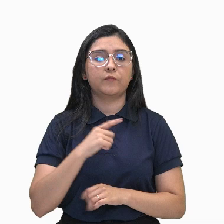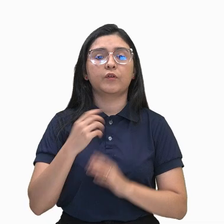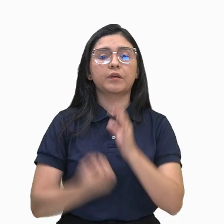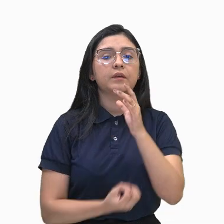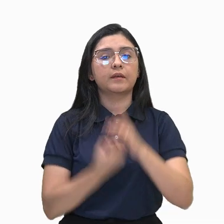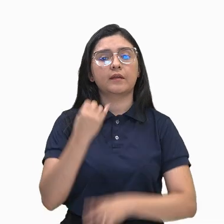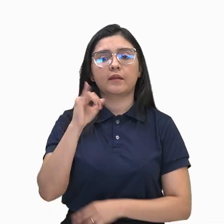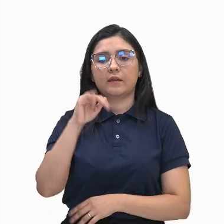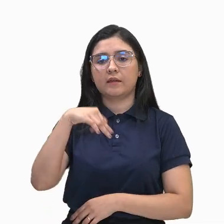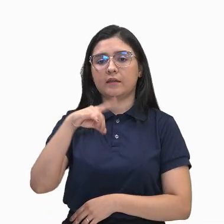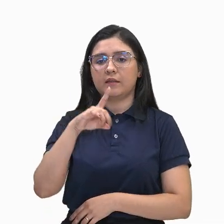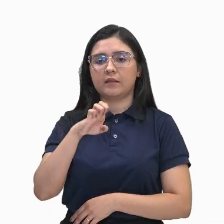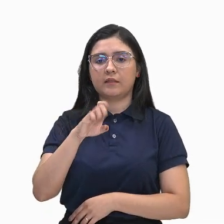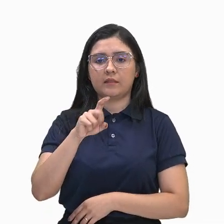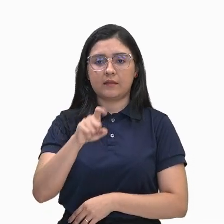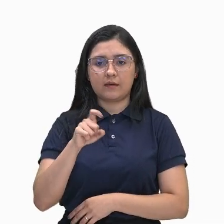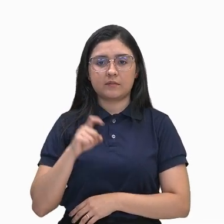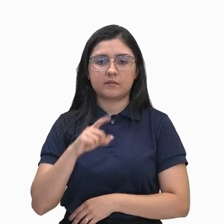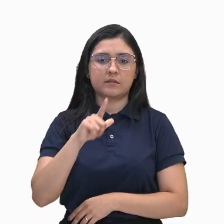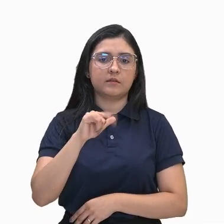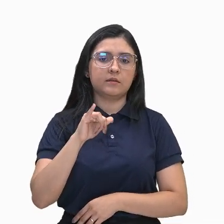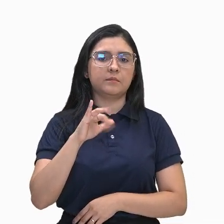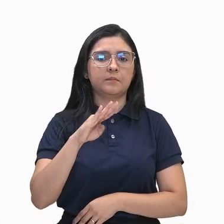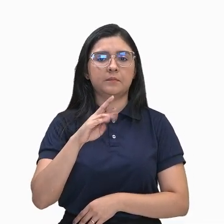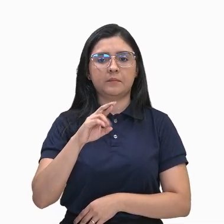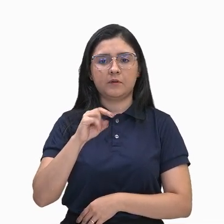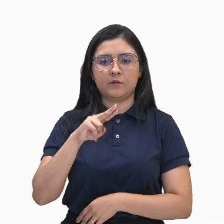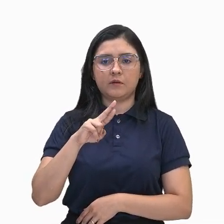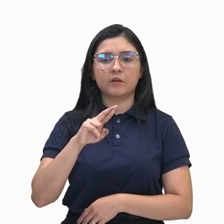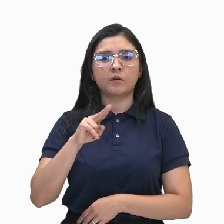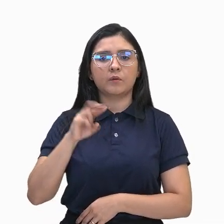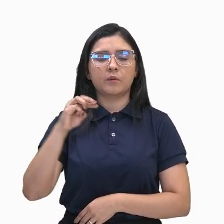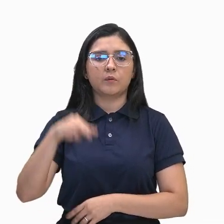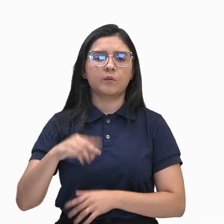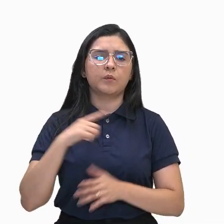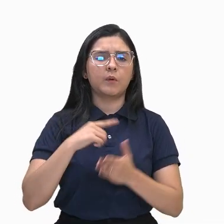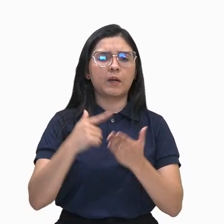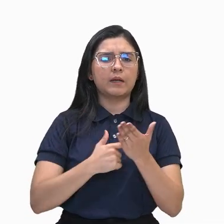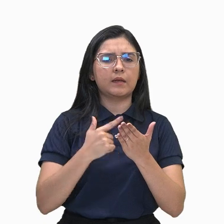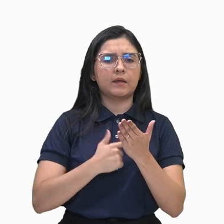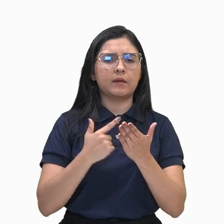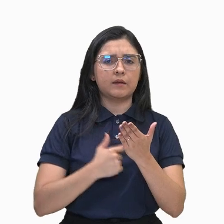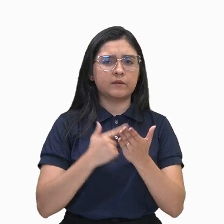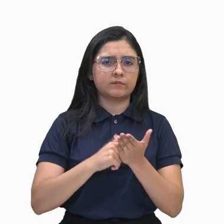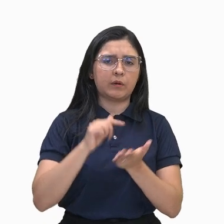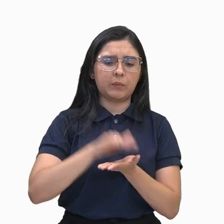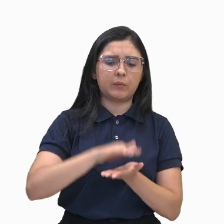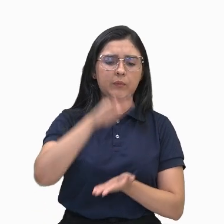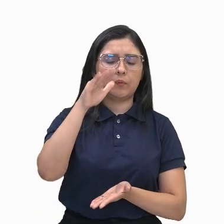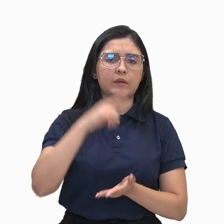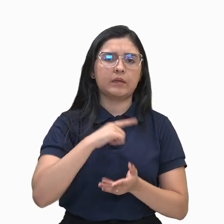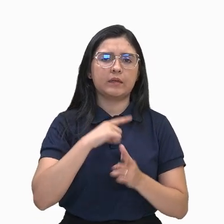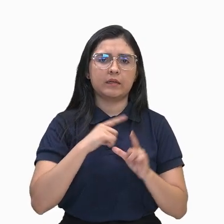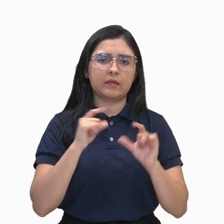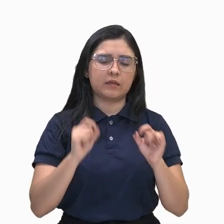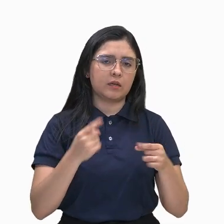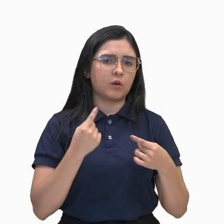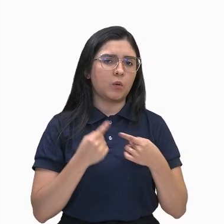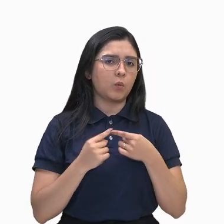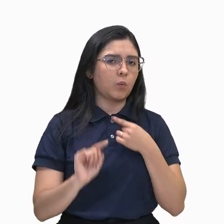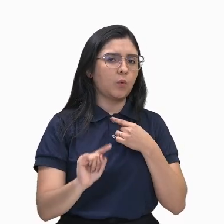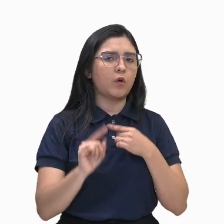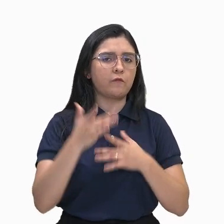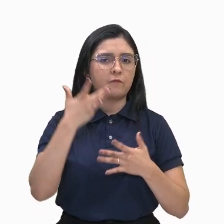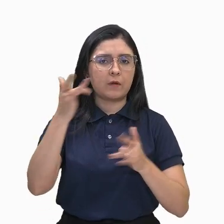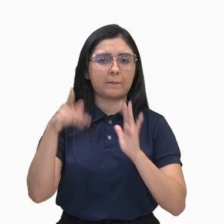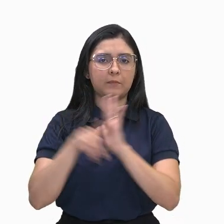Prohibitorium, Índice de Livros Proibidos, que consistia numa lista de livros consideradas imorais ou contrárias à fé